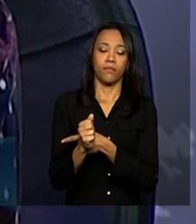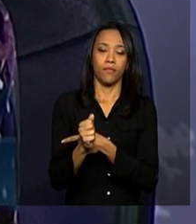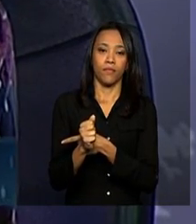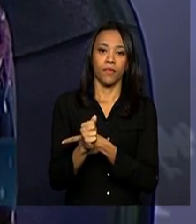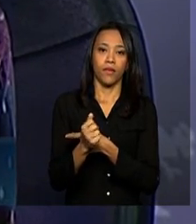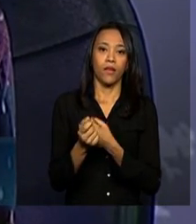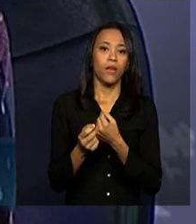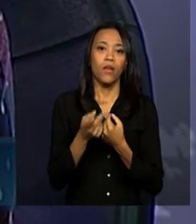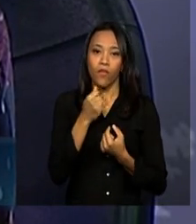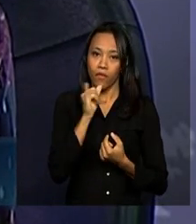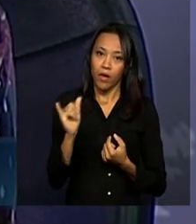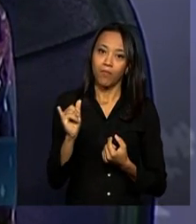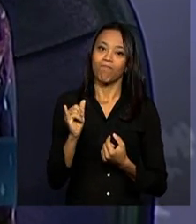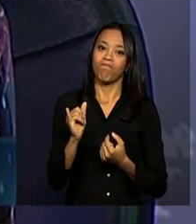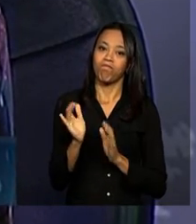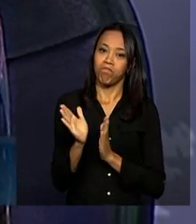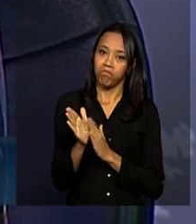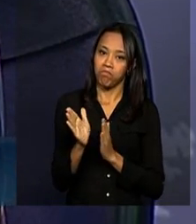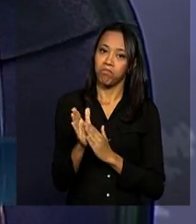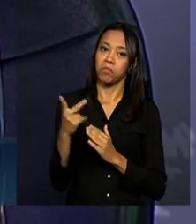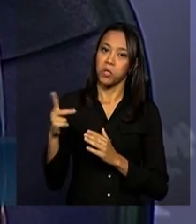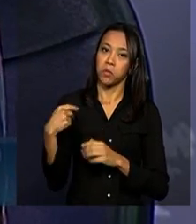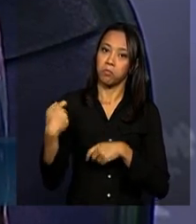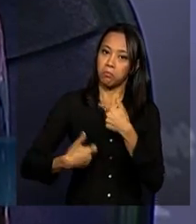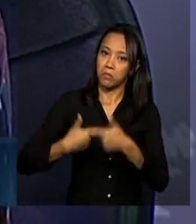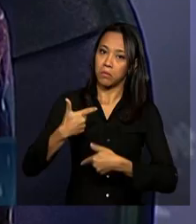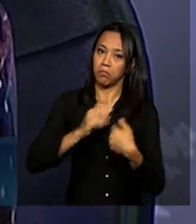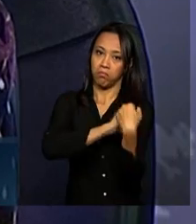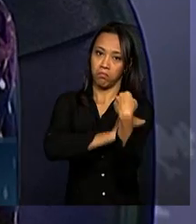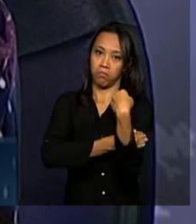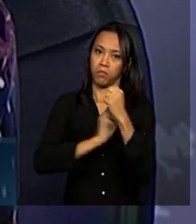um reconhecimento pela sua determinação